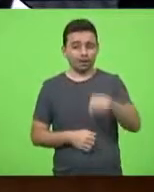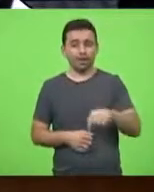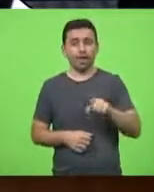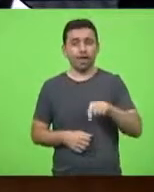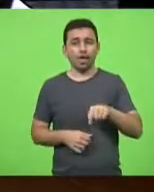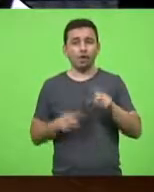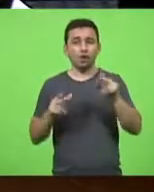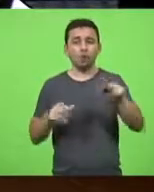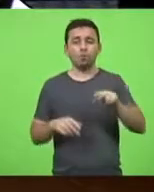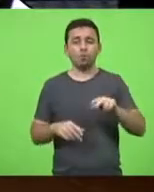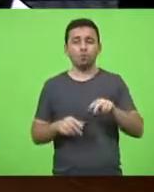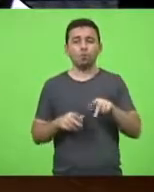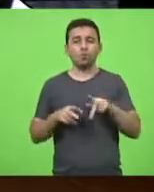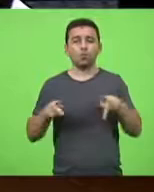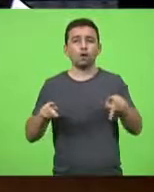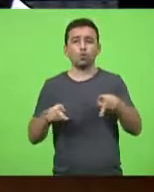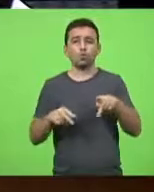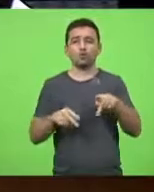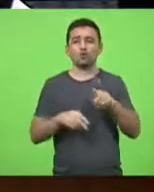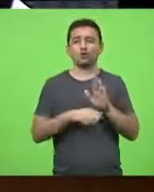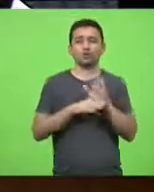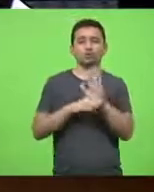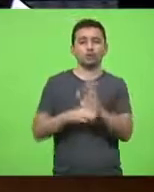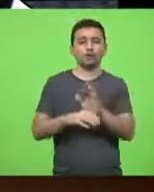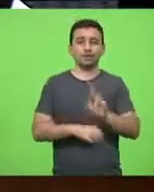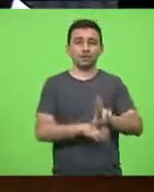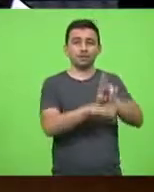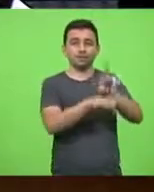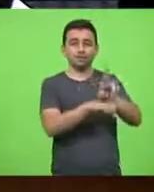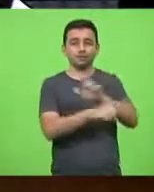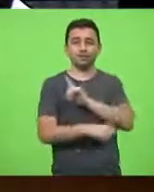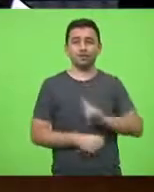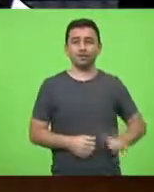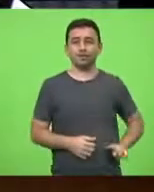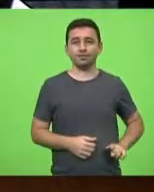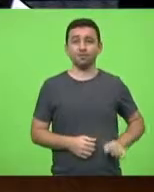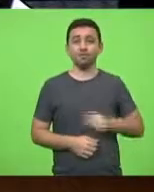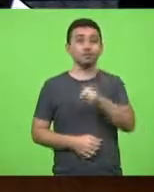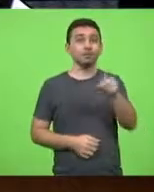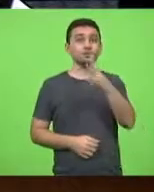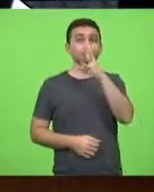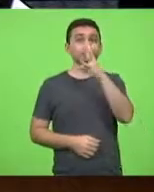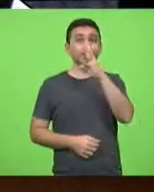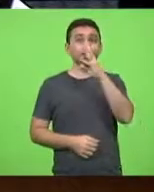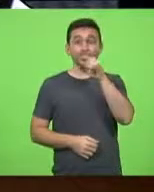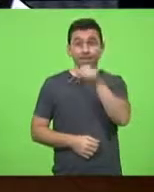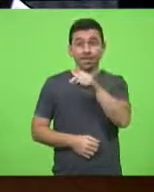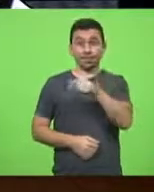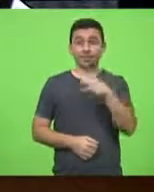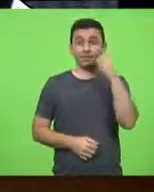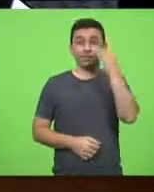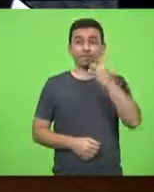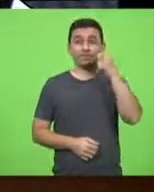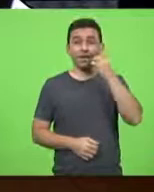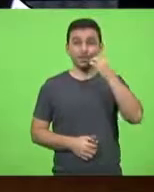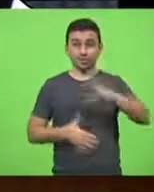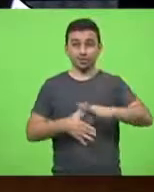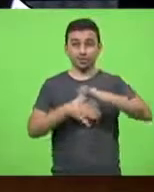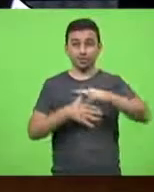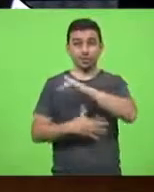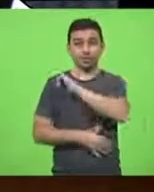governo. Então, senhores, pasmem, o deputado José Milton, líder do